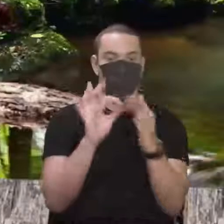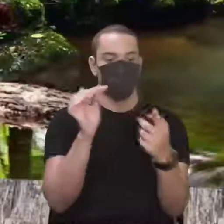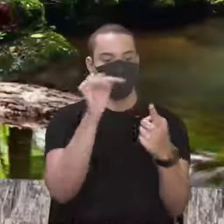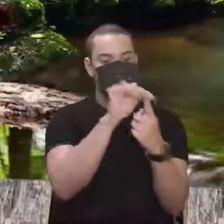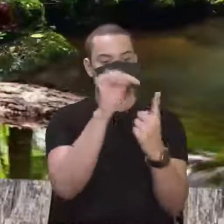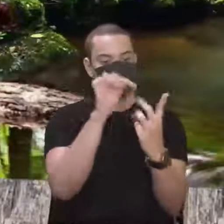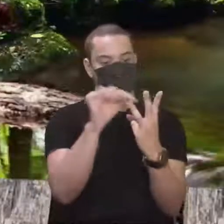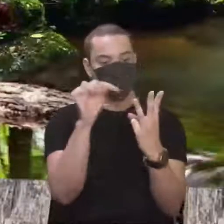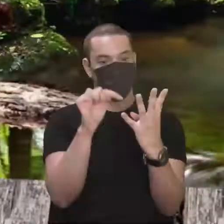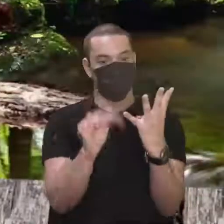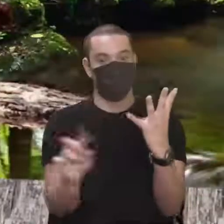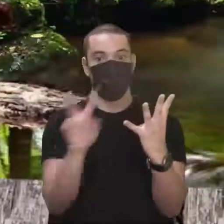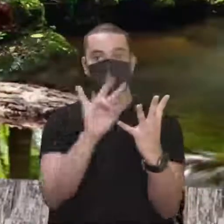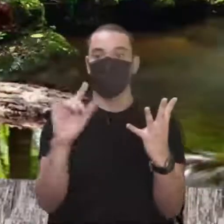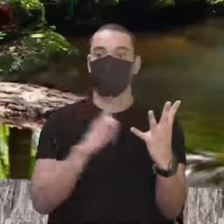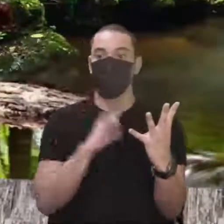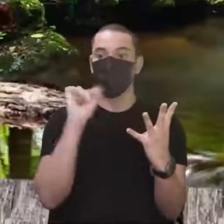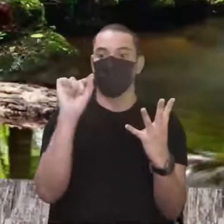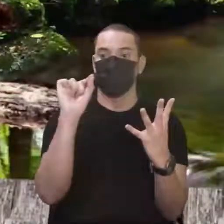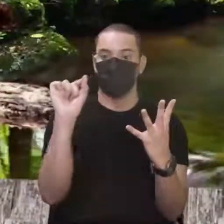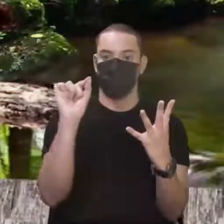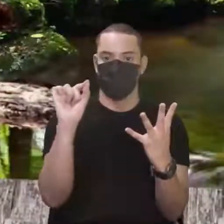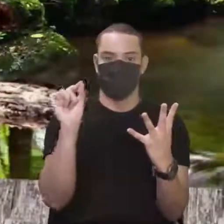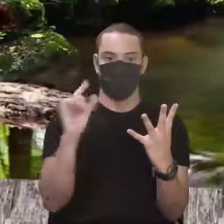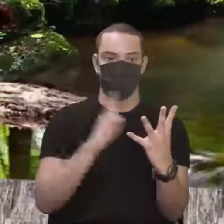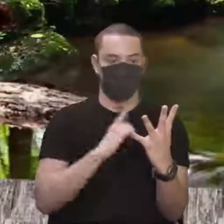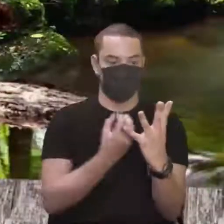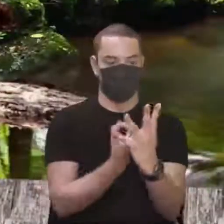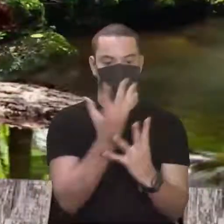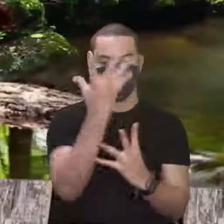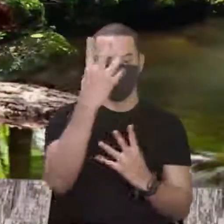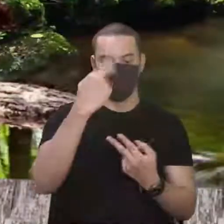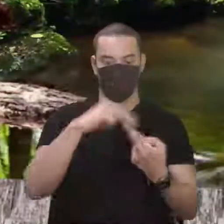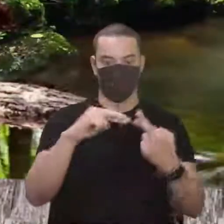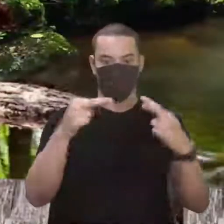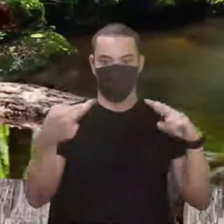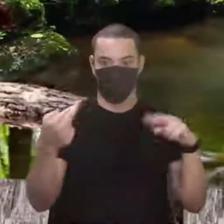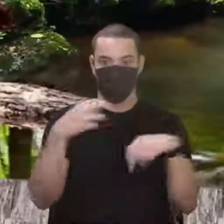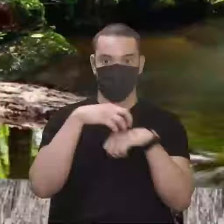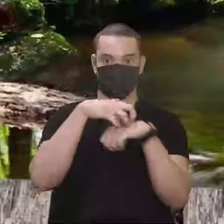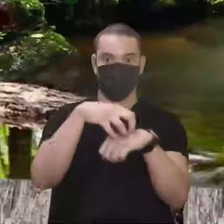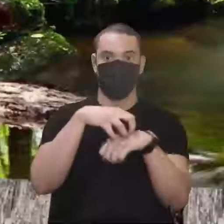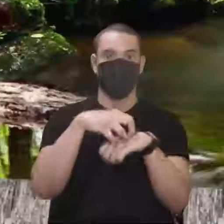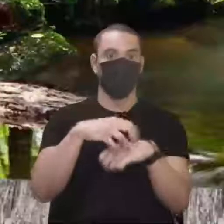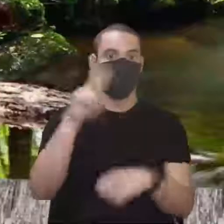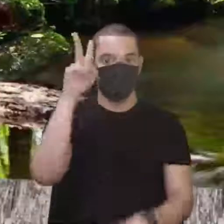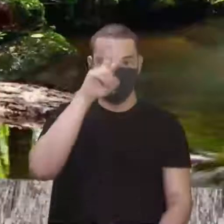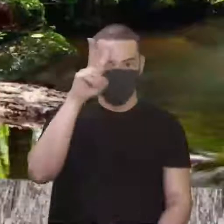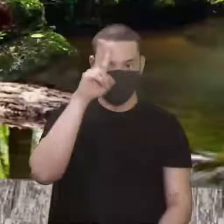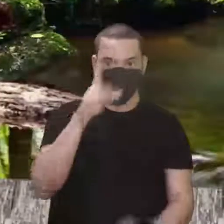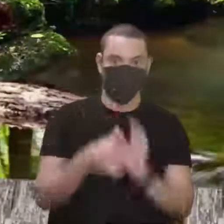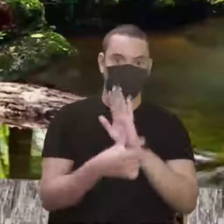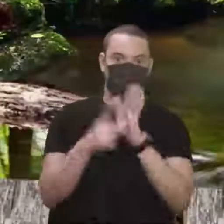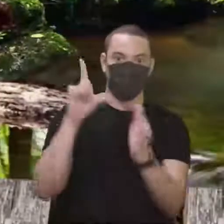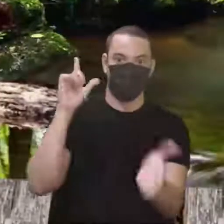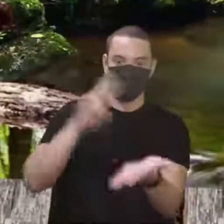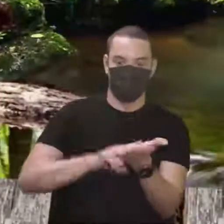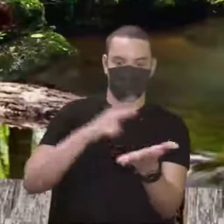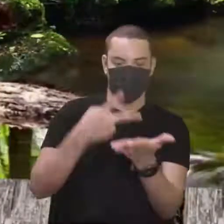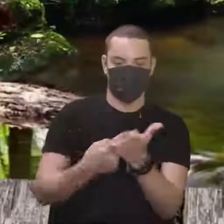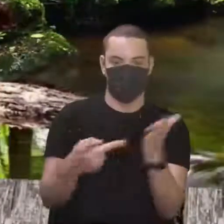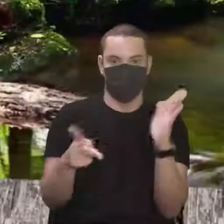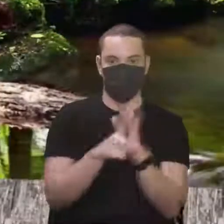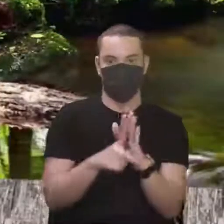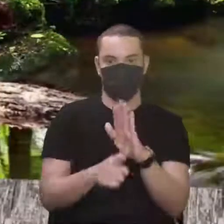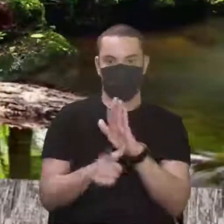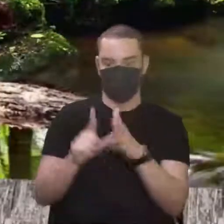ter a expressão de um RNA mensageiro que foi lá traduzido do